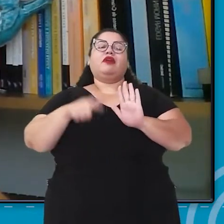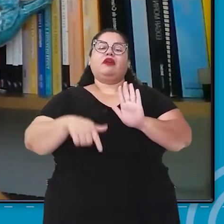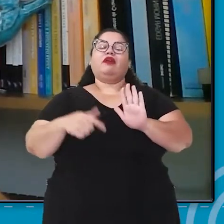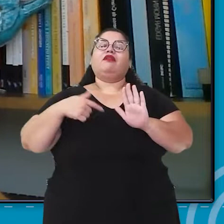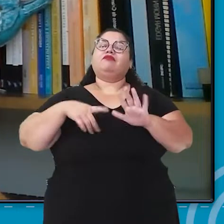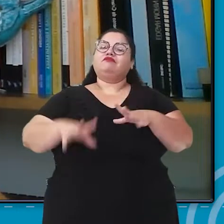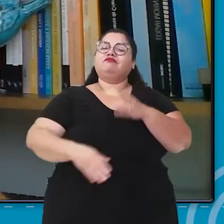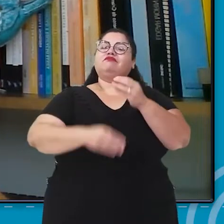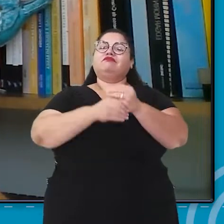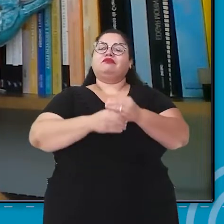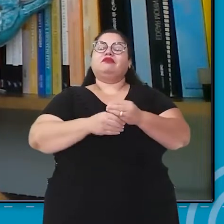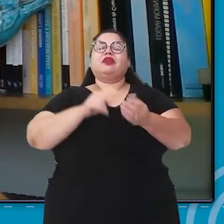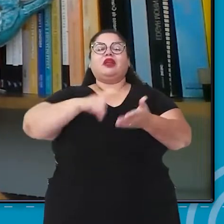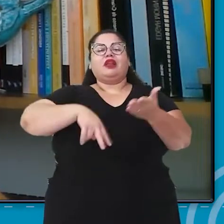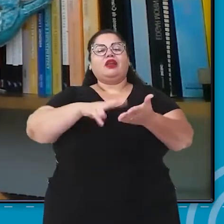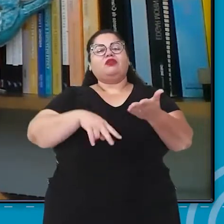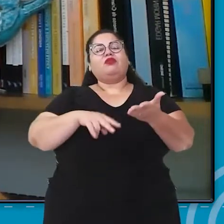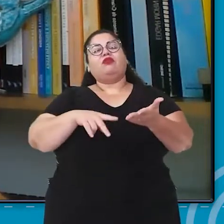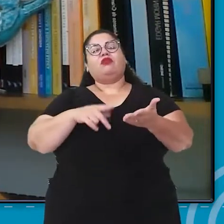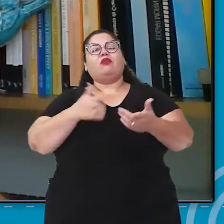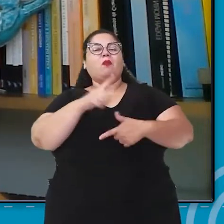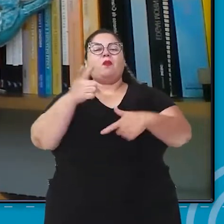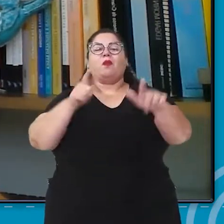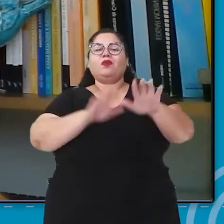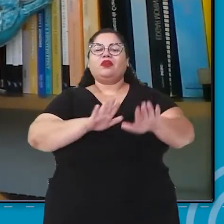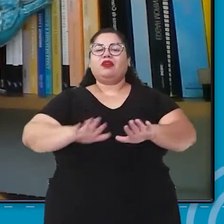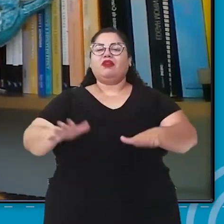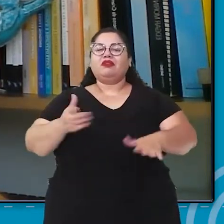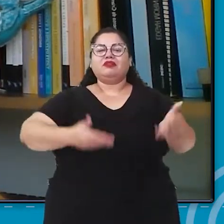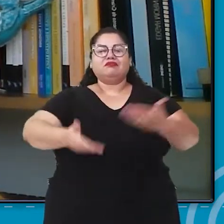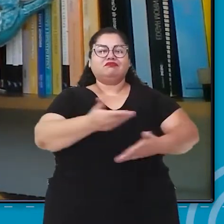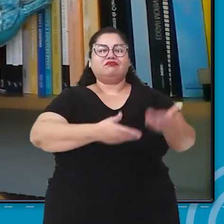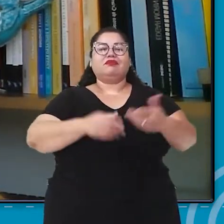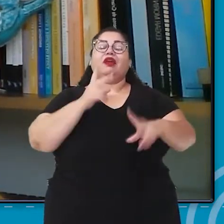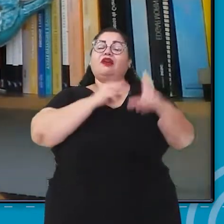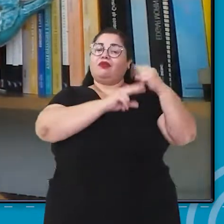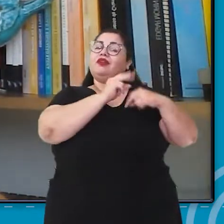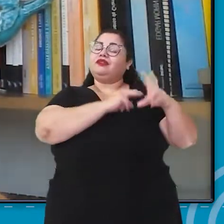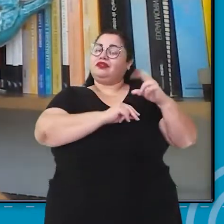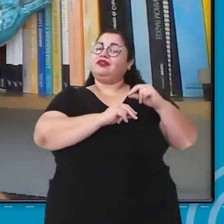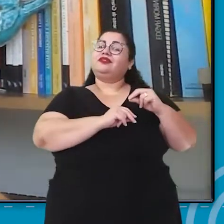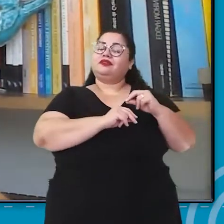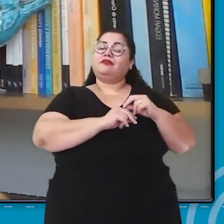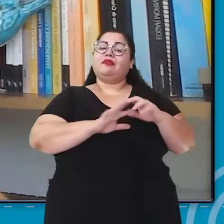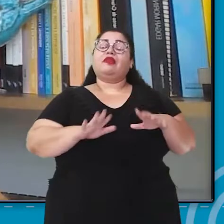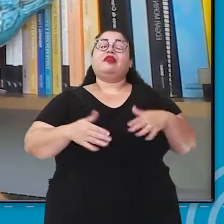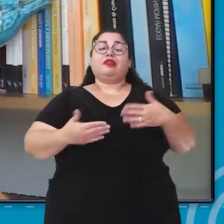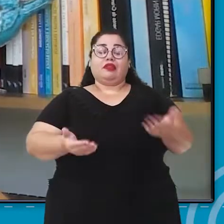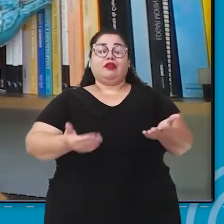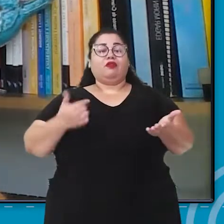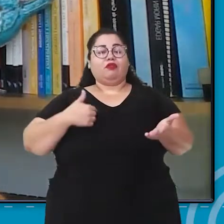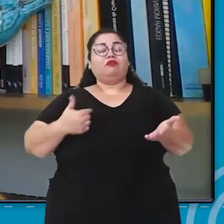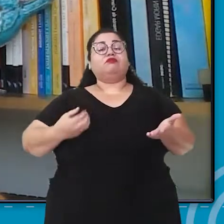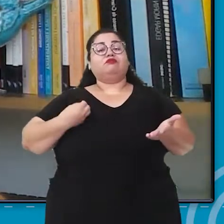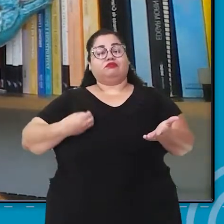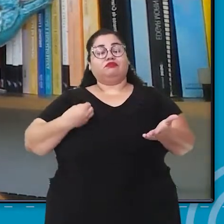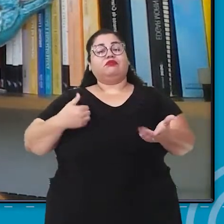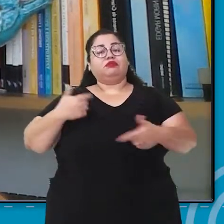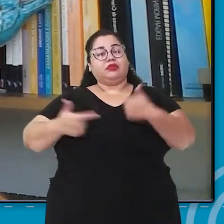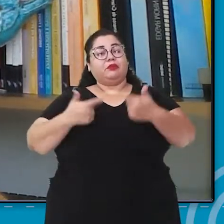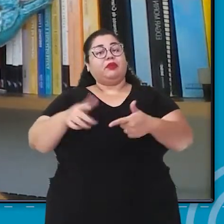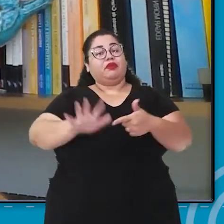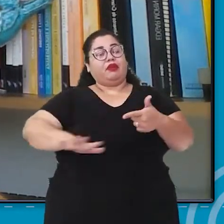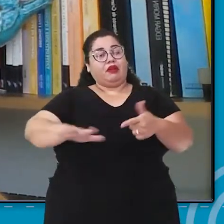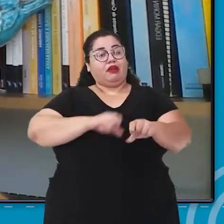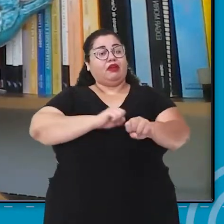pudesse contribuir com a formação leitora de outras crianças e outros adolescentes. Então, eu atuo no campo